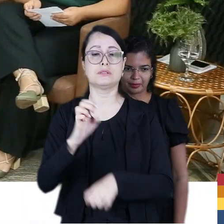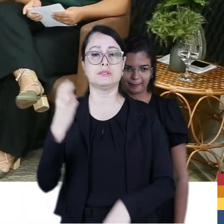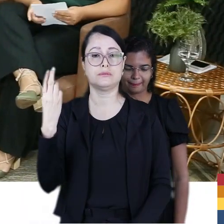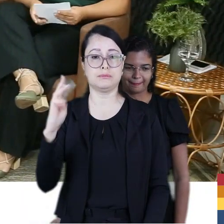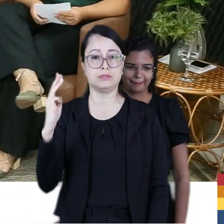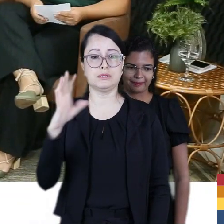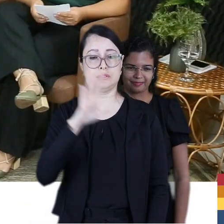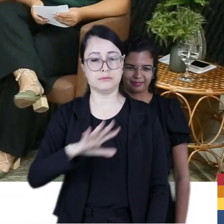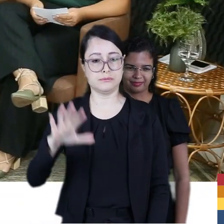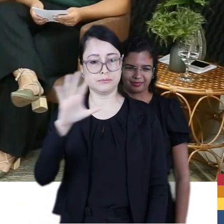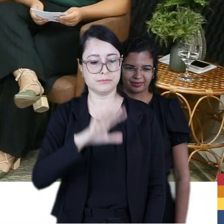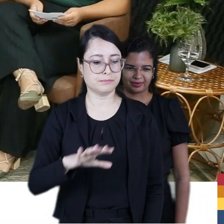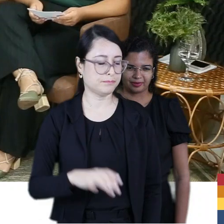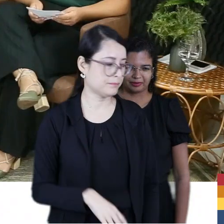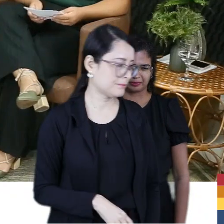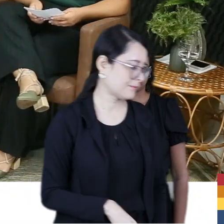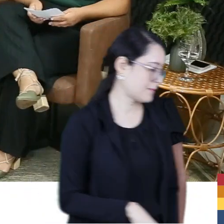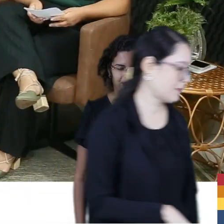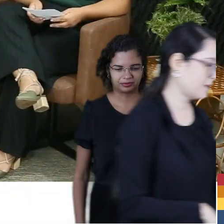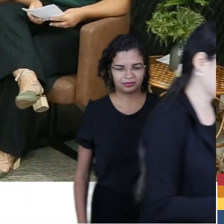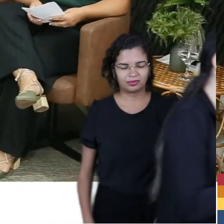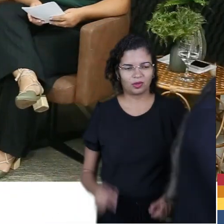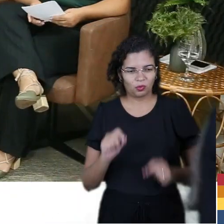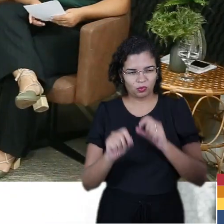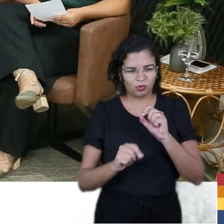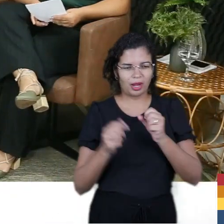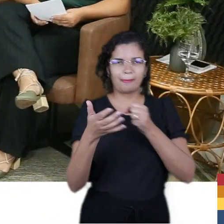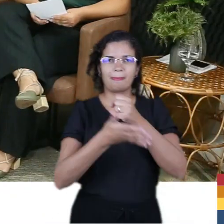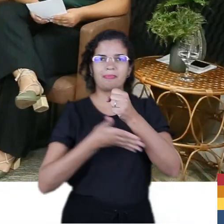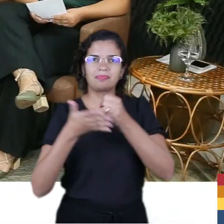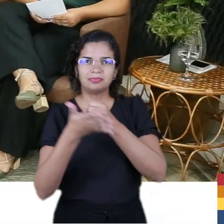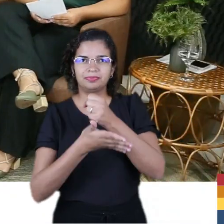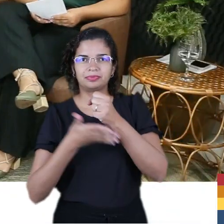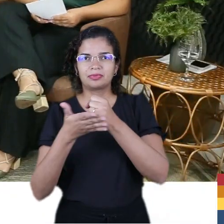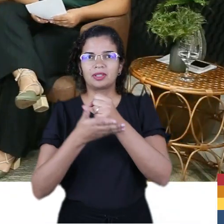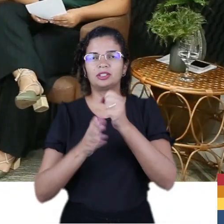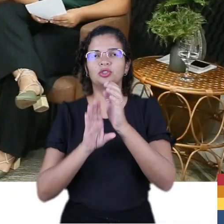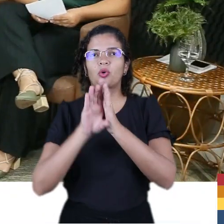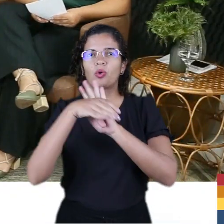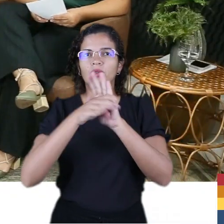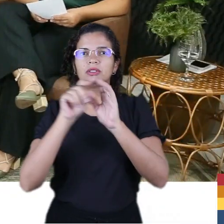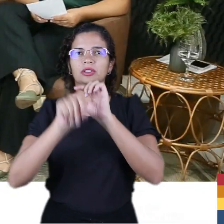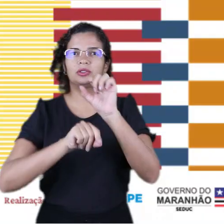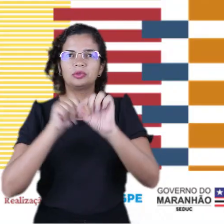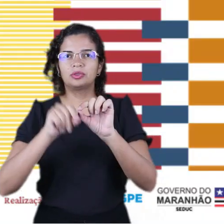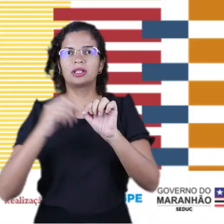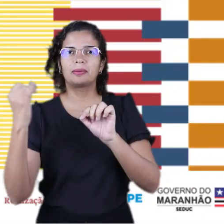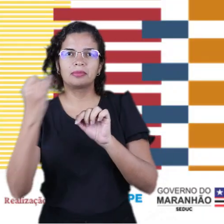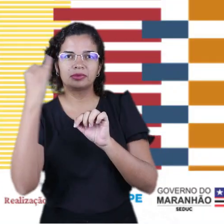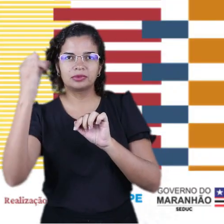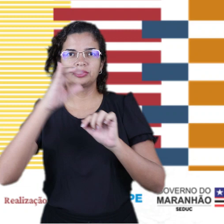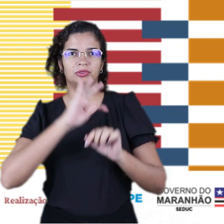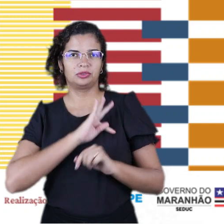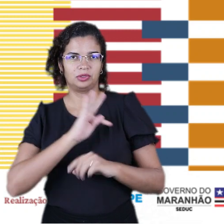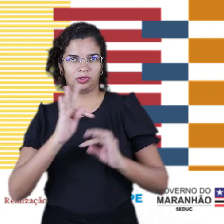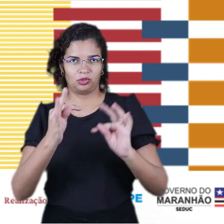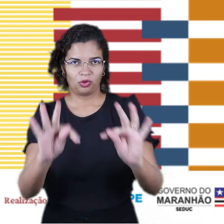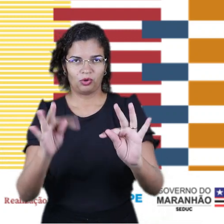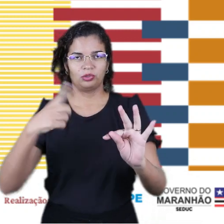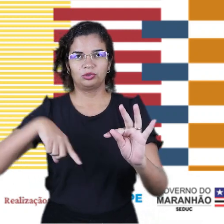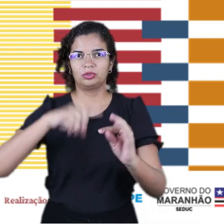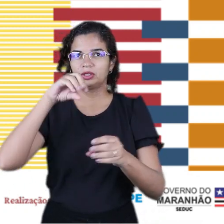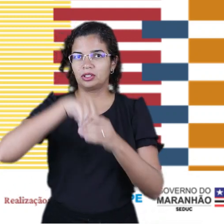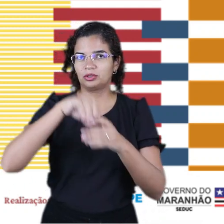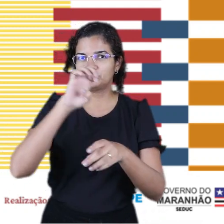a educação profissional e tecnológica, então, não irei me aprofundar muito, teremos um outro momento para falarmos um pouco mais sobre a experiência